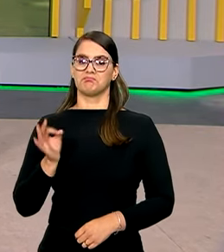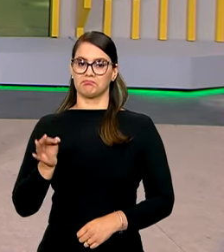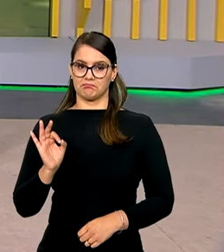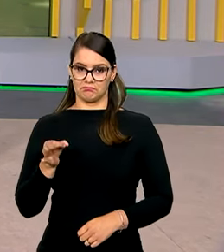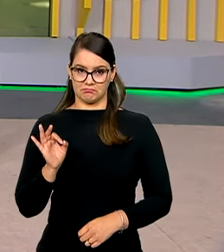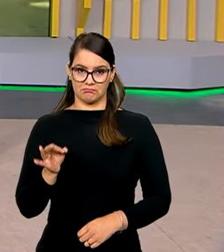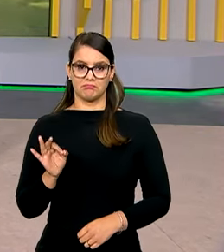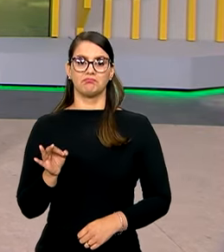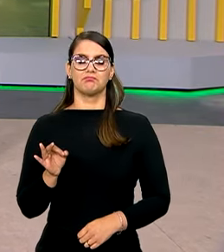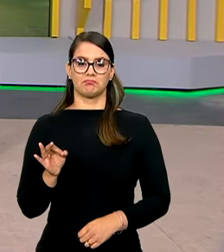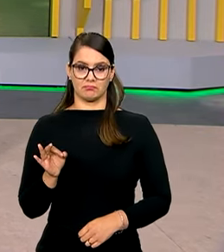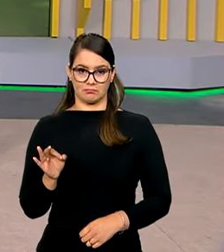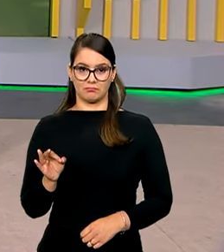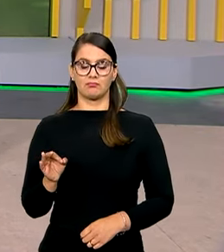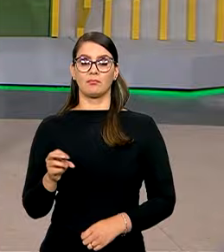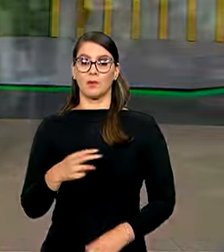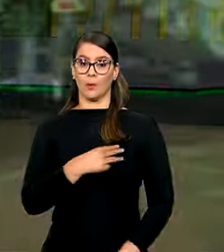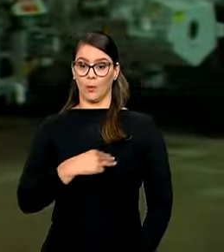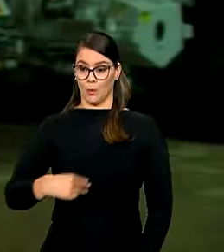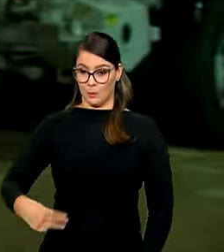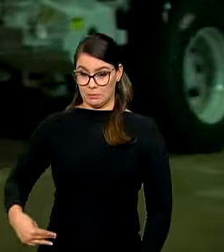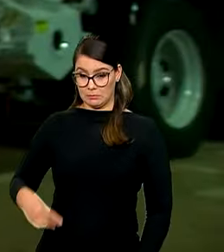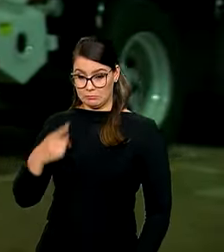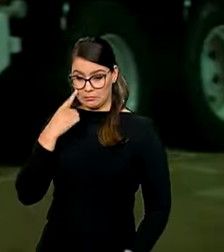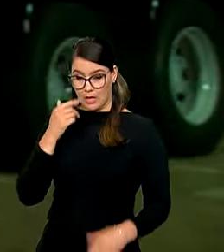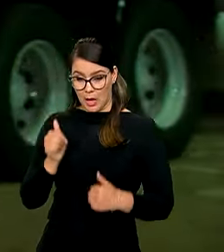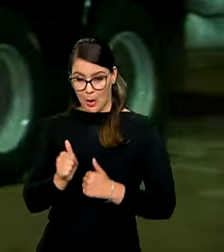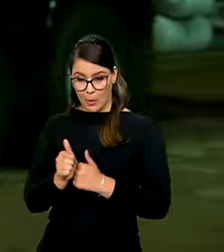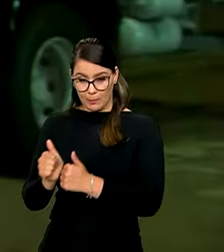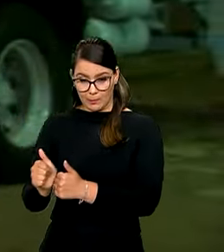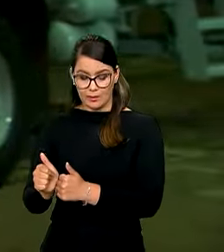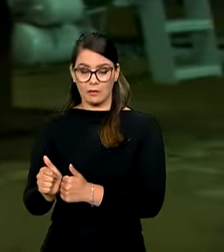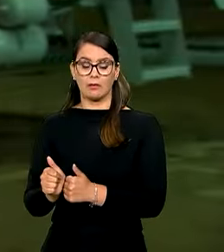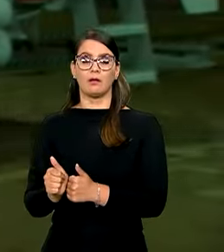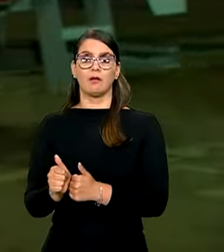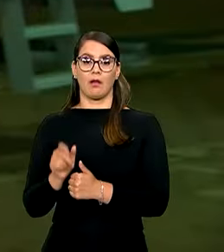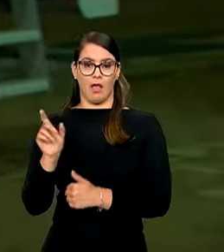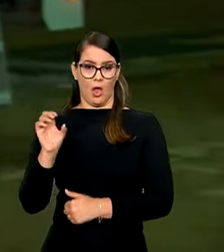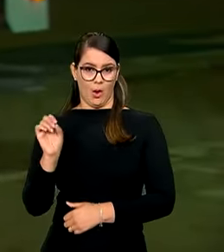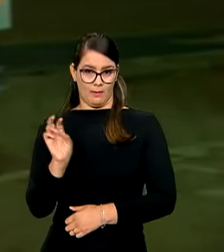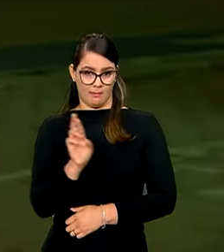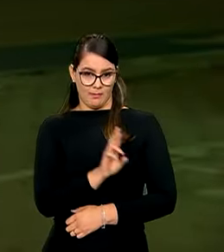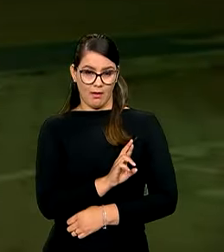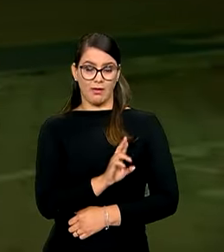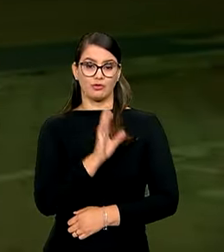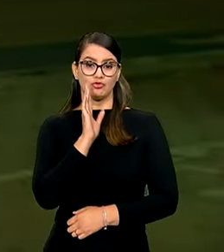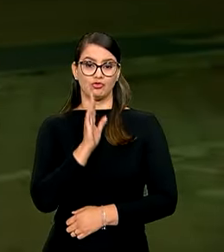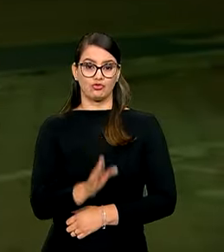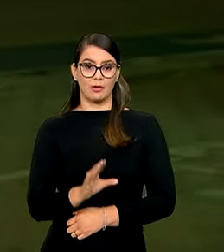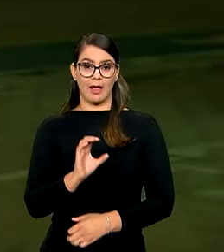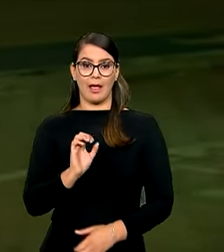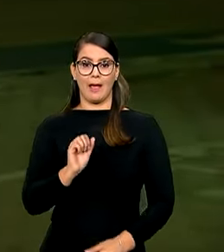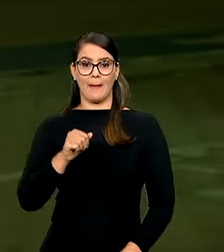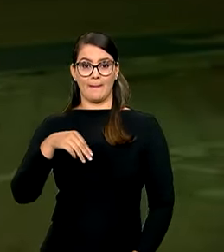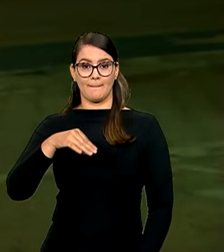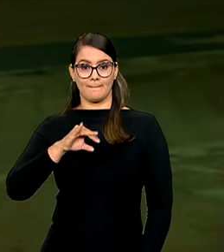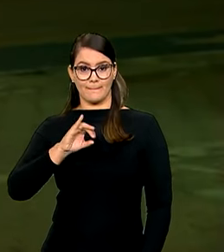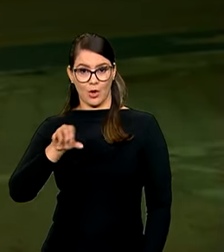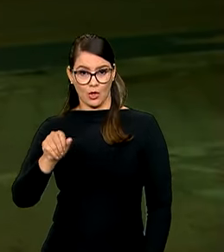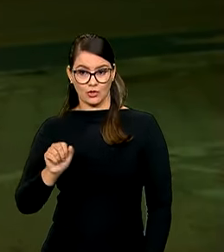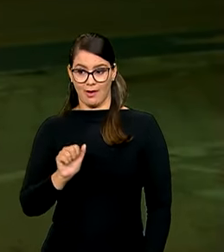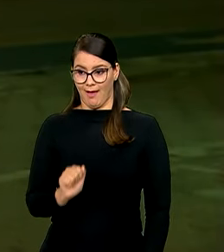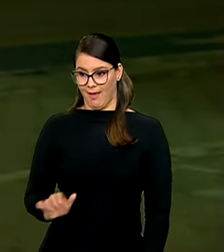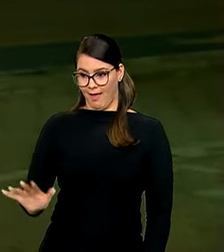Exatamente, Roberto. O ministro acompanha a situação dos brasileiros no Oriente Médio, direto do Camboja, na Ásia,